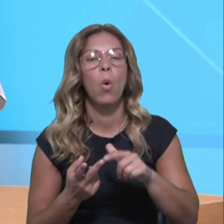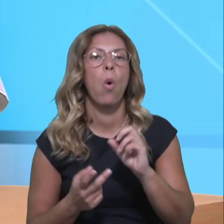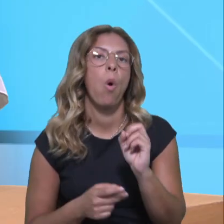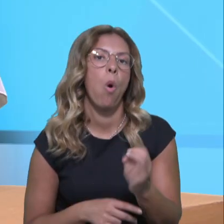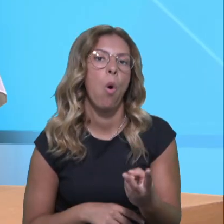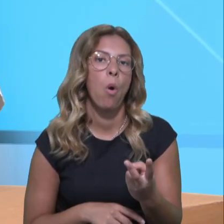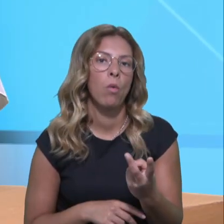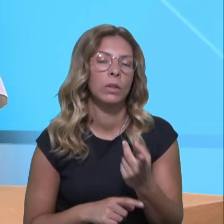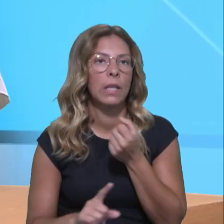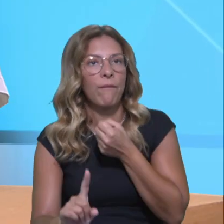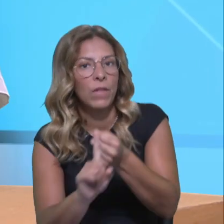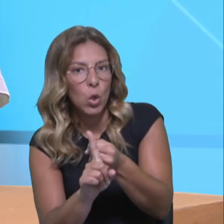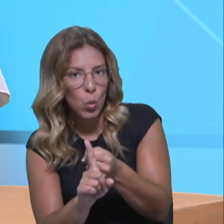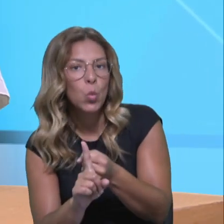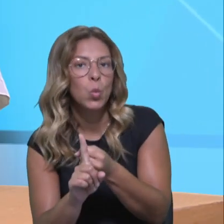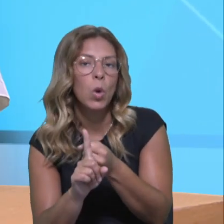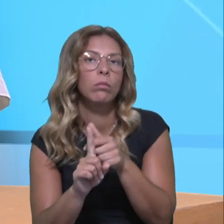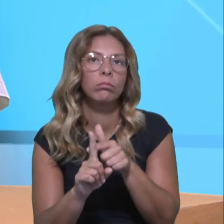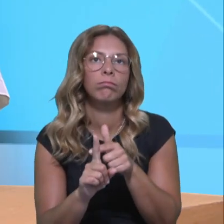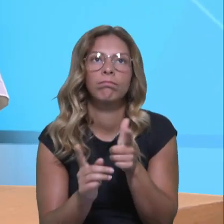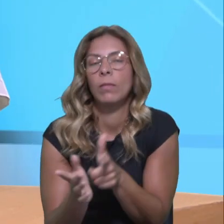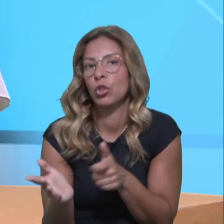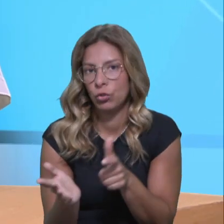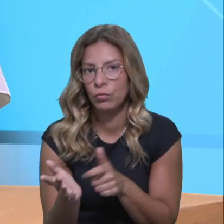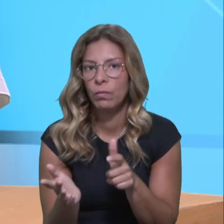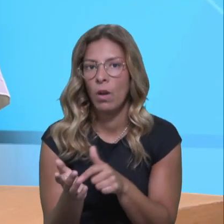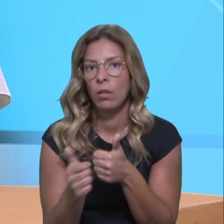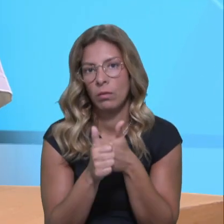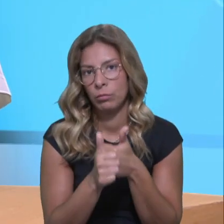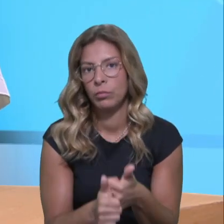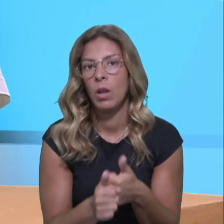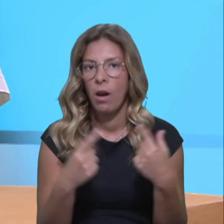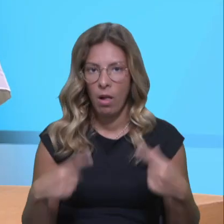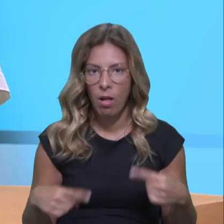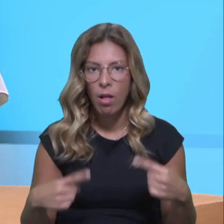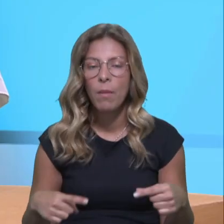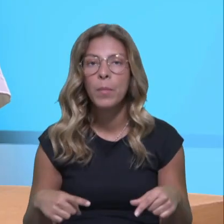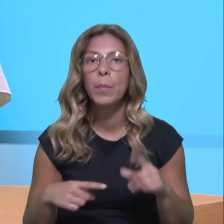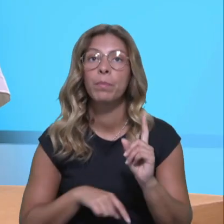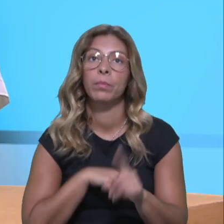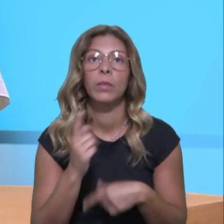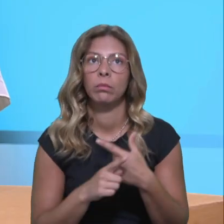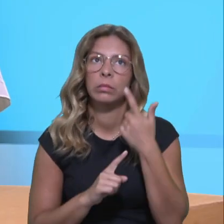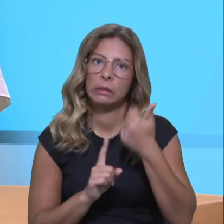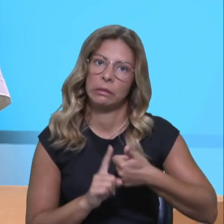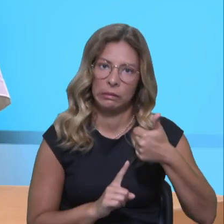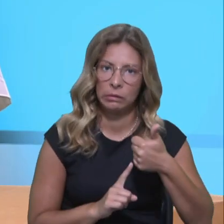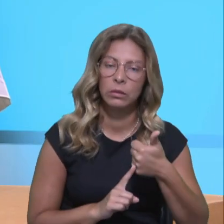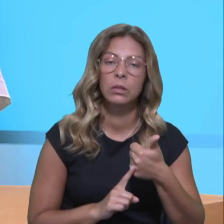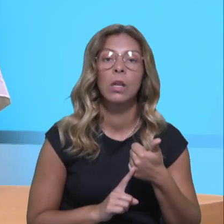consciência dos desafios que são necessários, de facto, de se ter em conta. E este, de facto, é premente, dado que